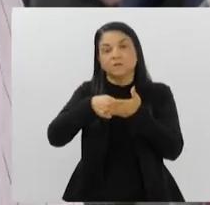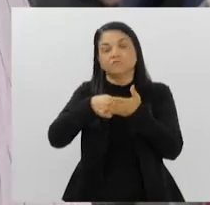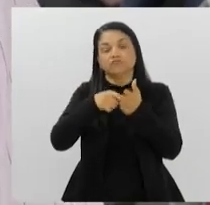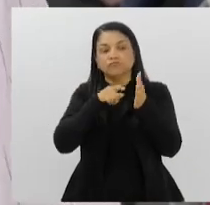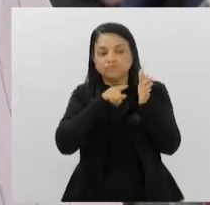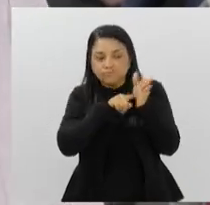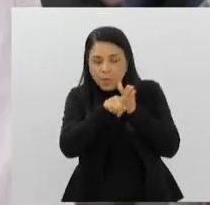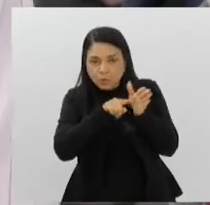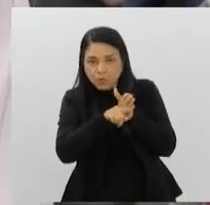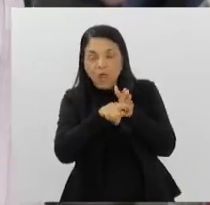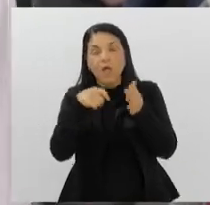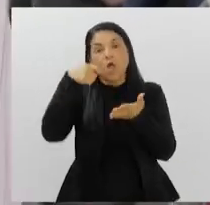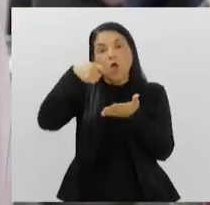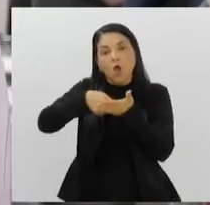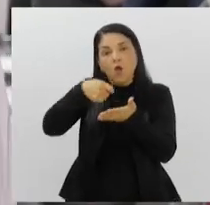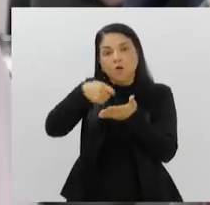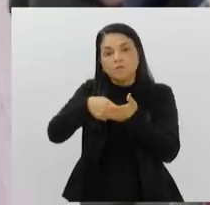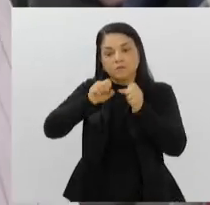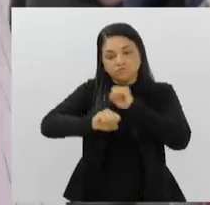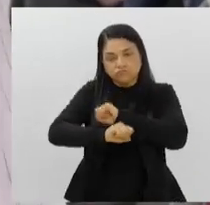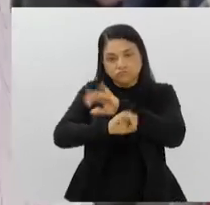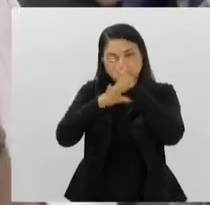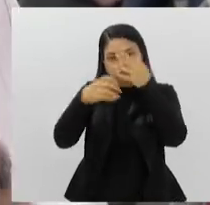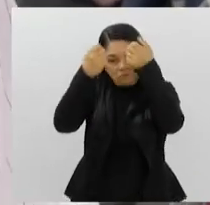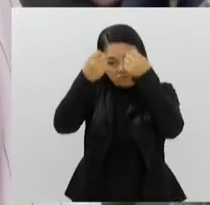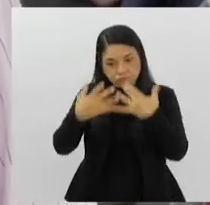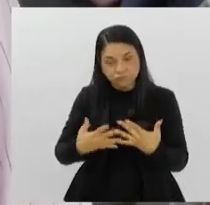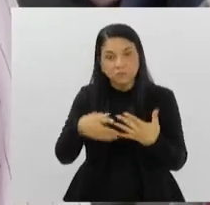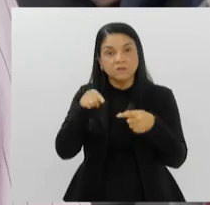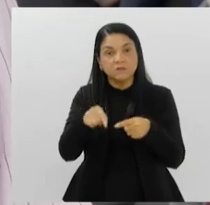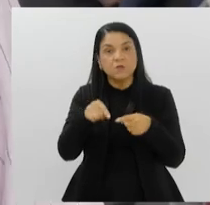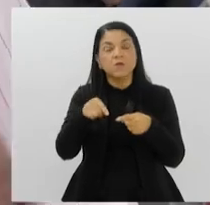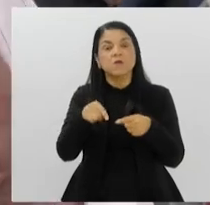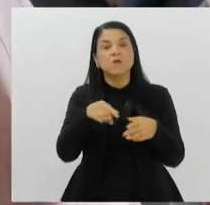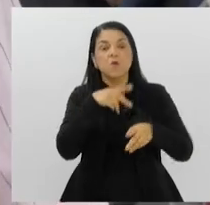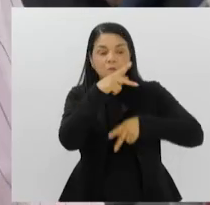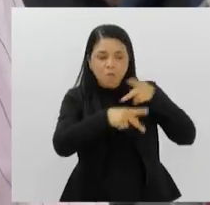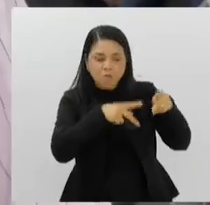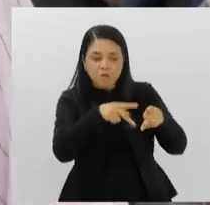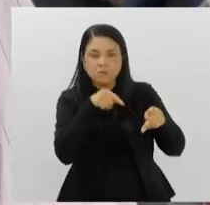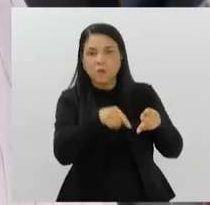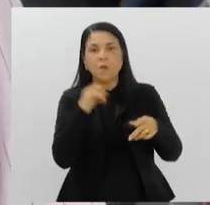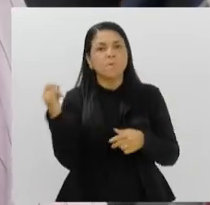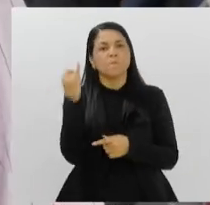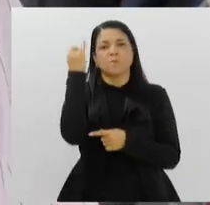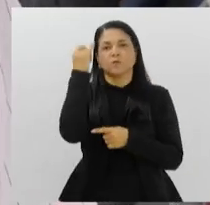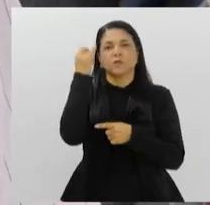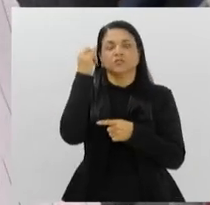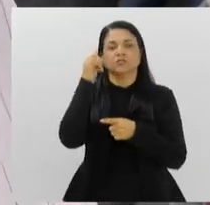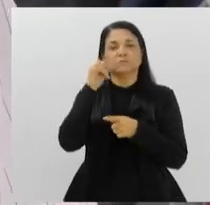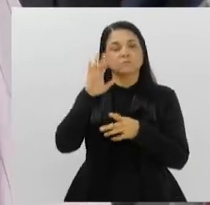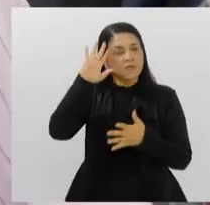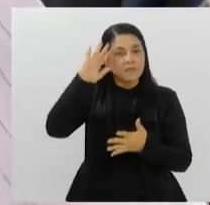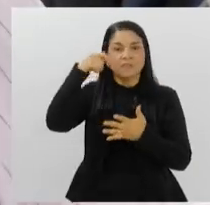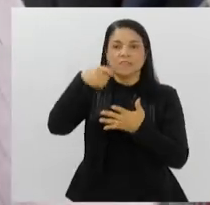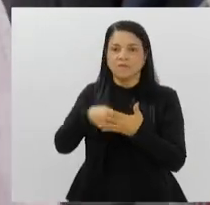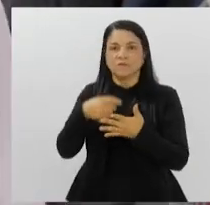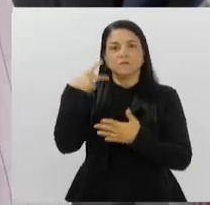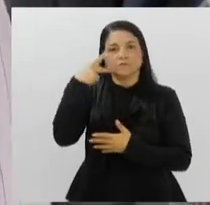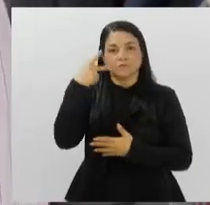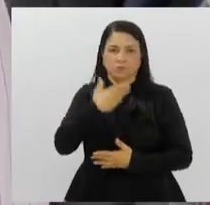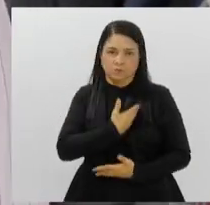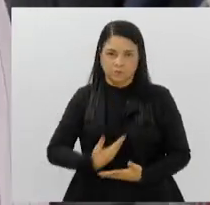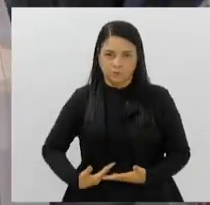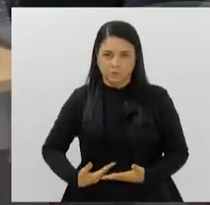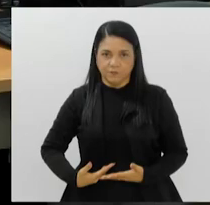consultar, a obrigação de esclarecer, que o usuário seja peça importante na definição das políticas